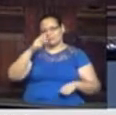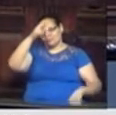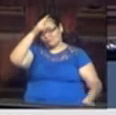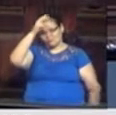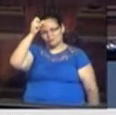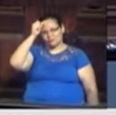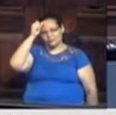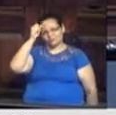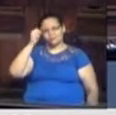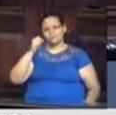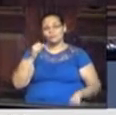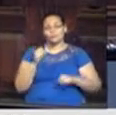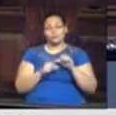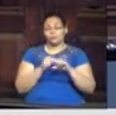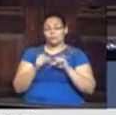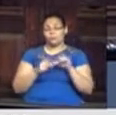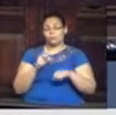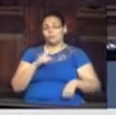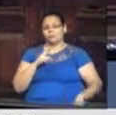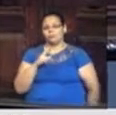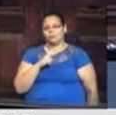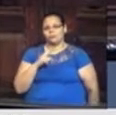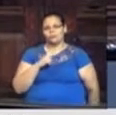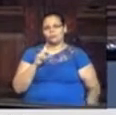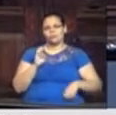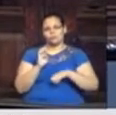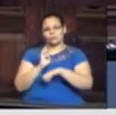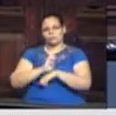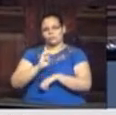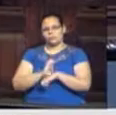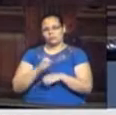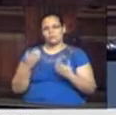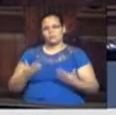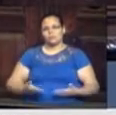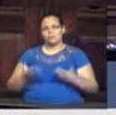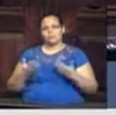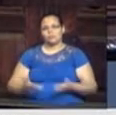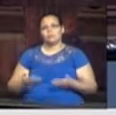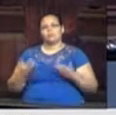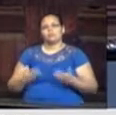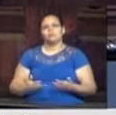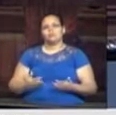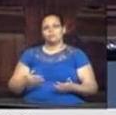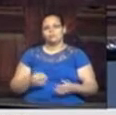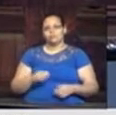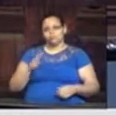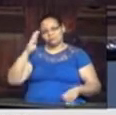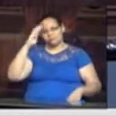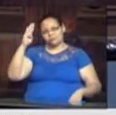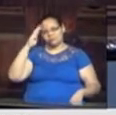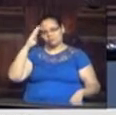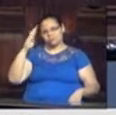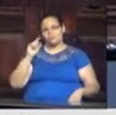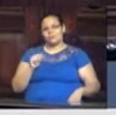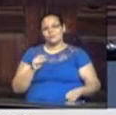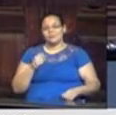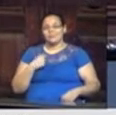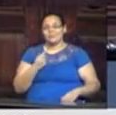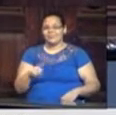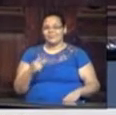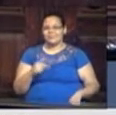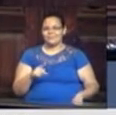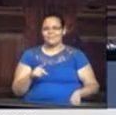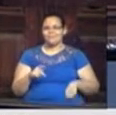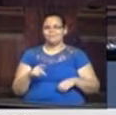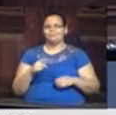venha na direção de deixar o Estado mais leve, priorizando as suas reais missões,